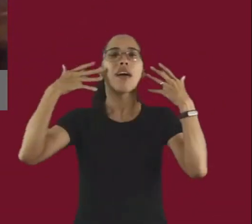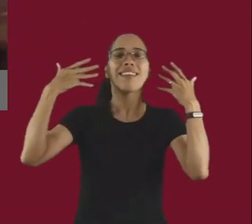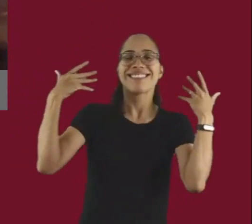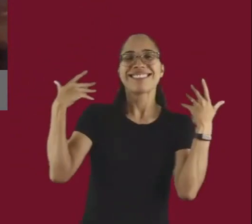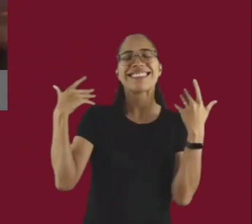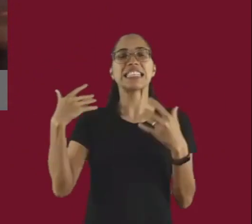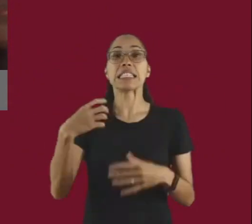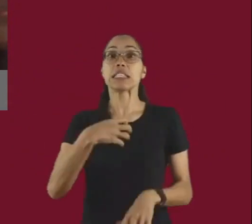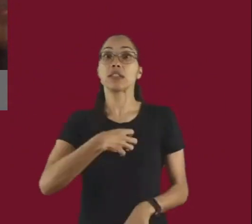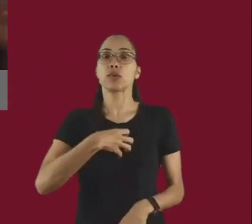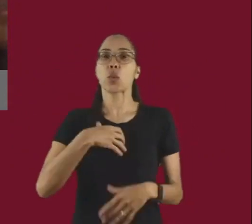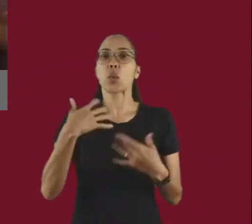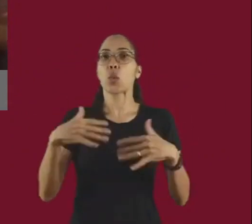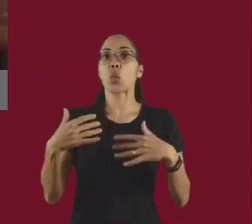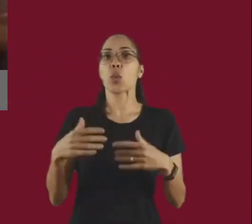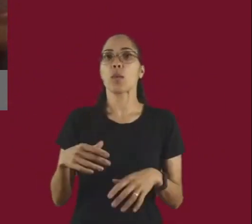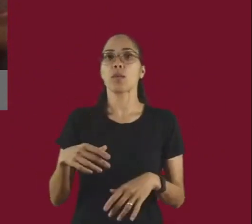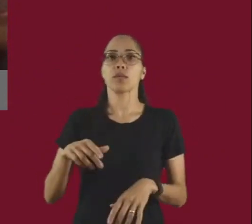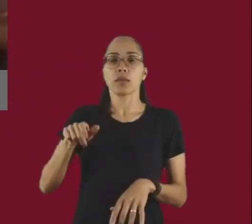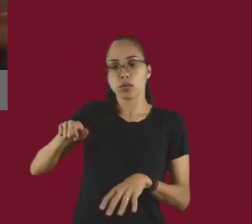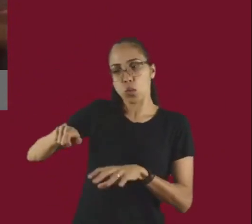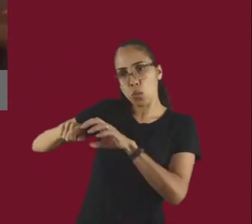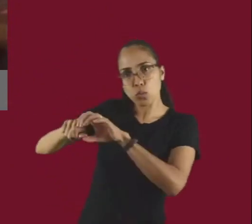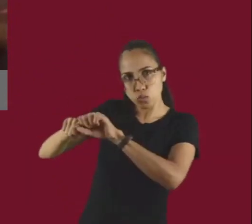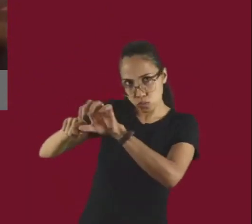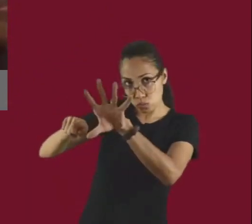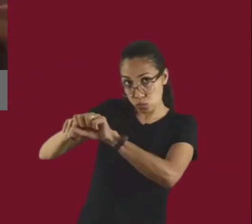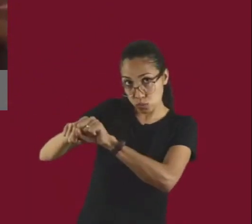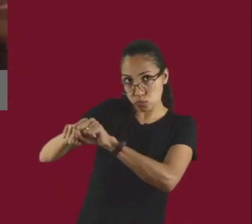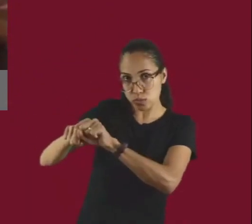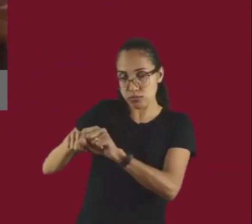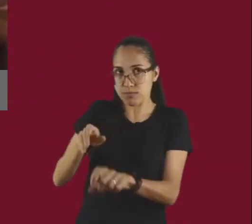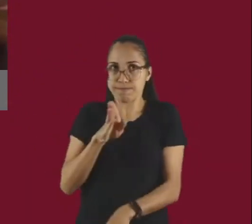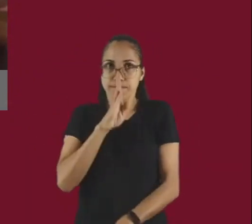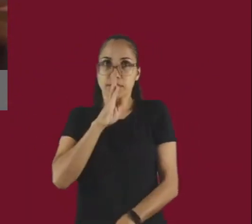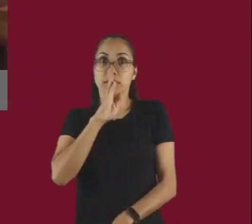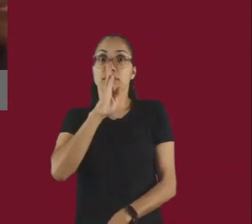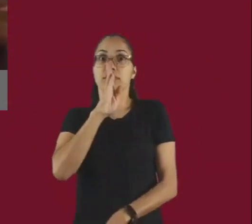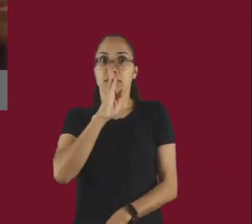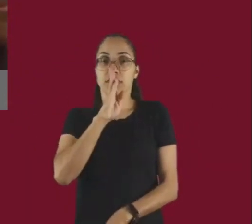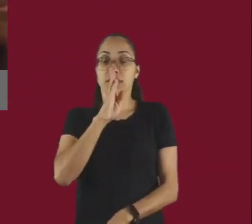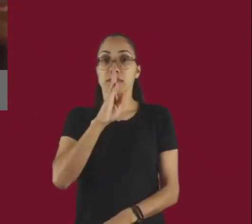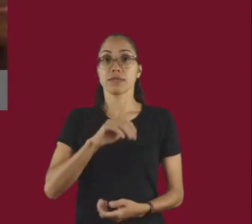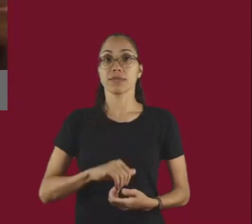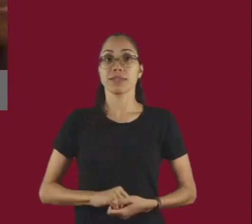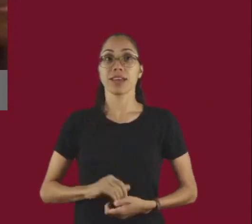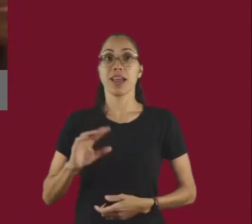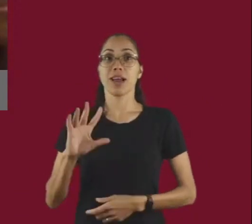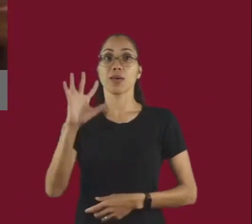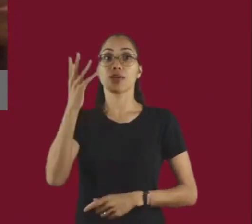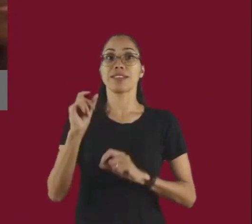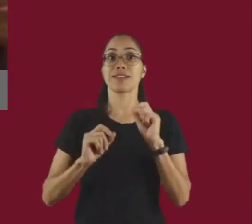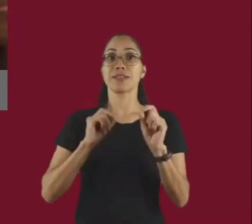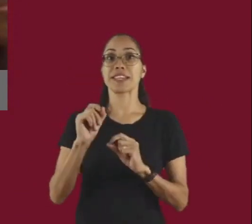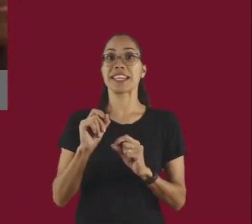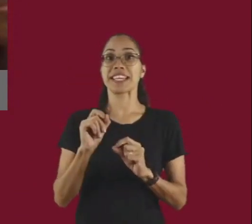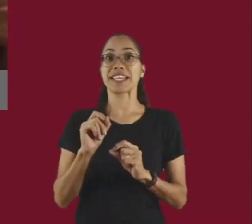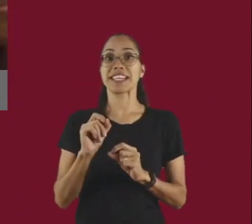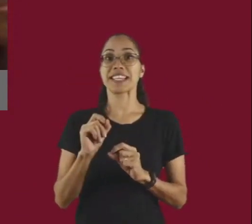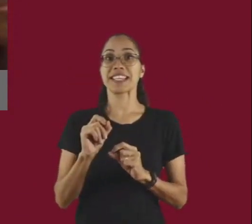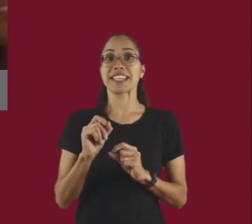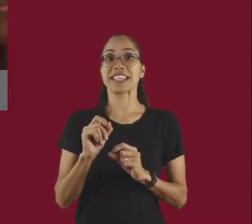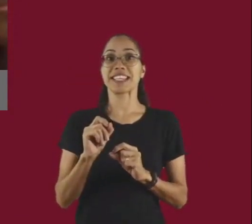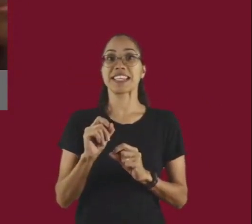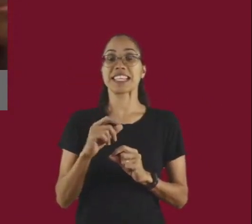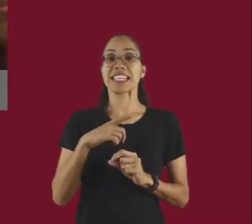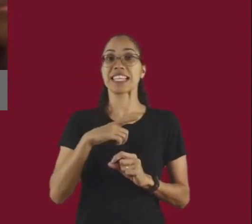gente ficou com as lanternas desligadas em silêncio. E aí daqui a pouco apareceu, assim, uma luzinha no